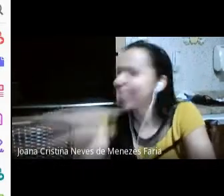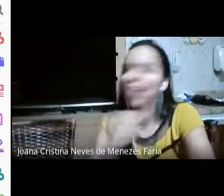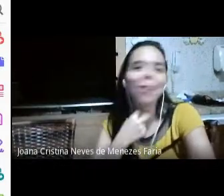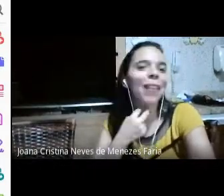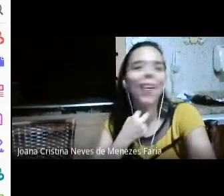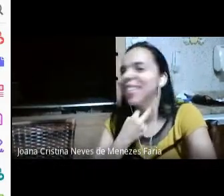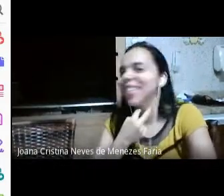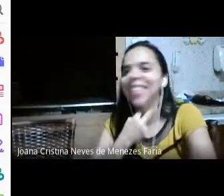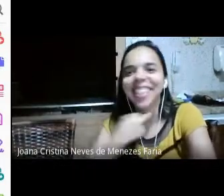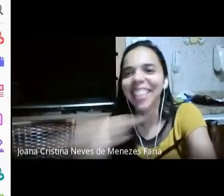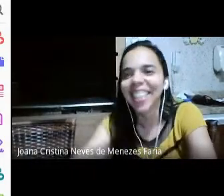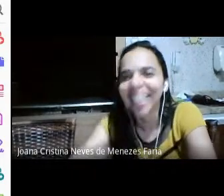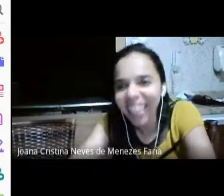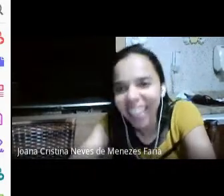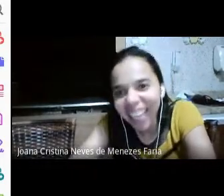Não pode.